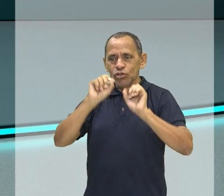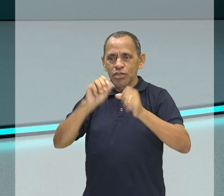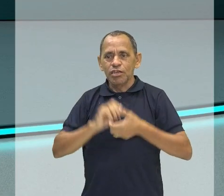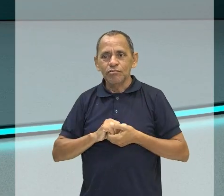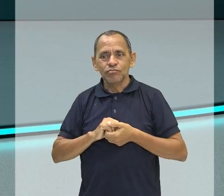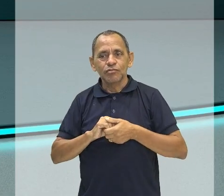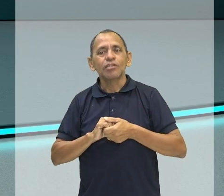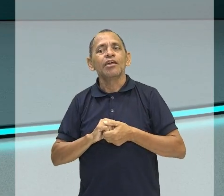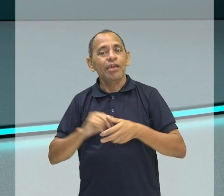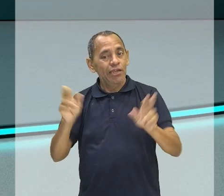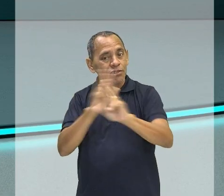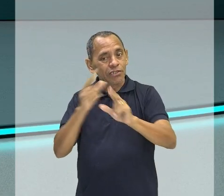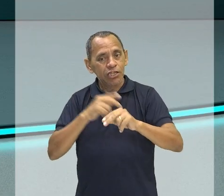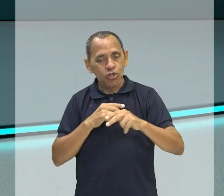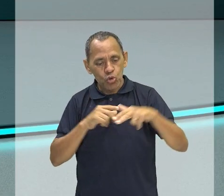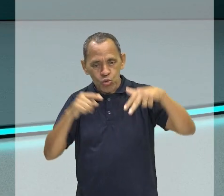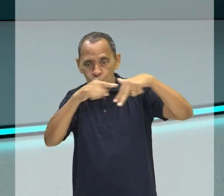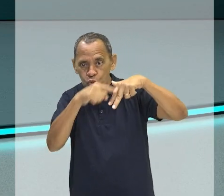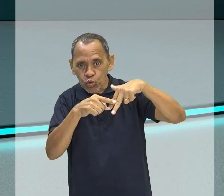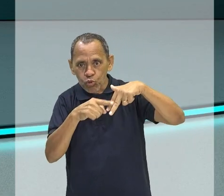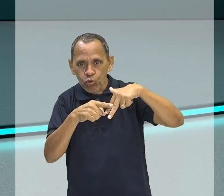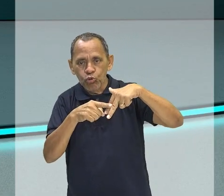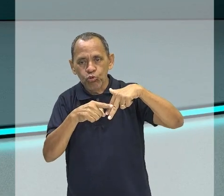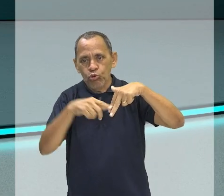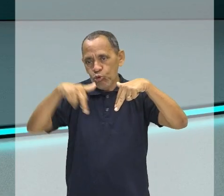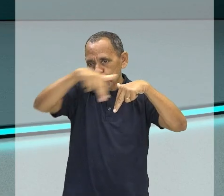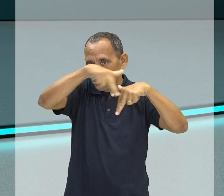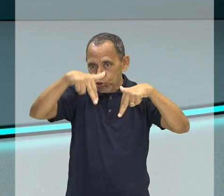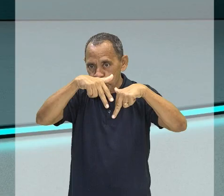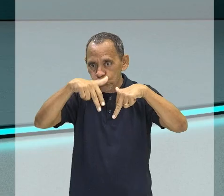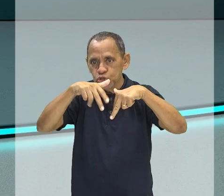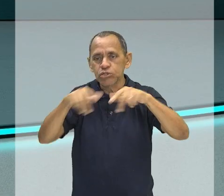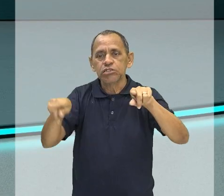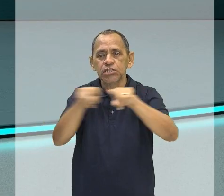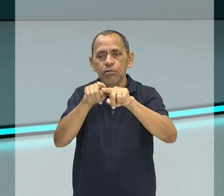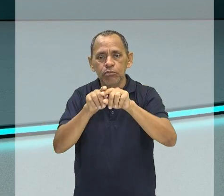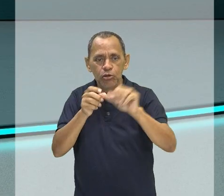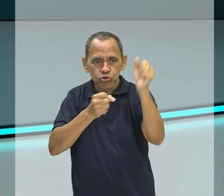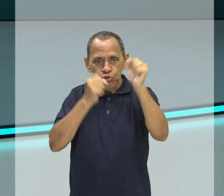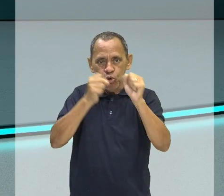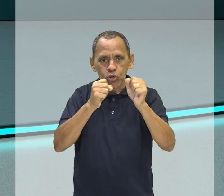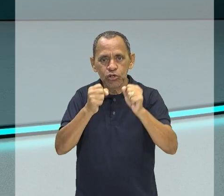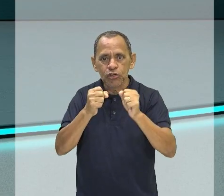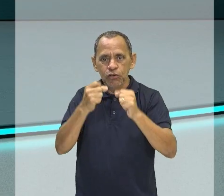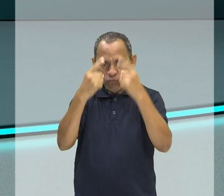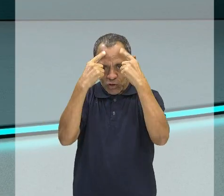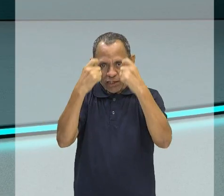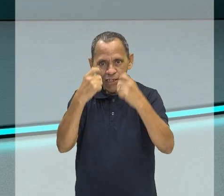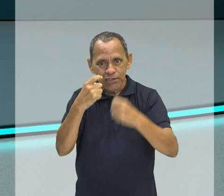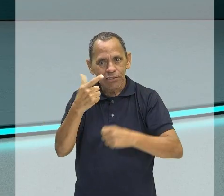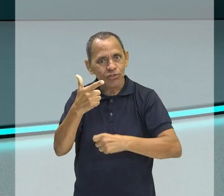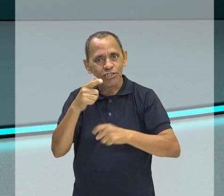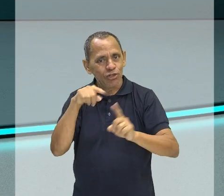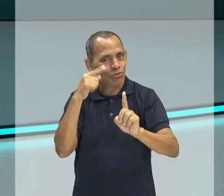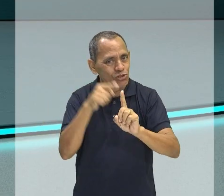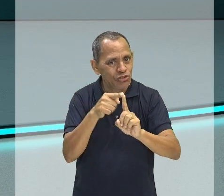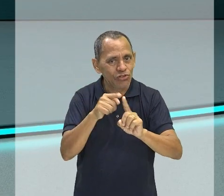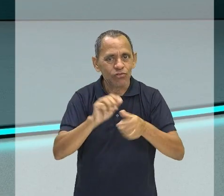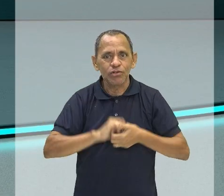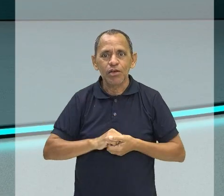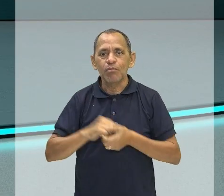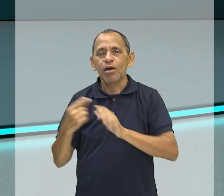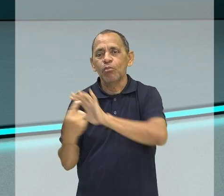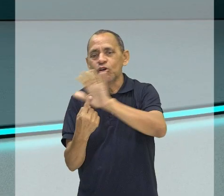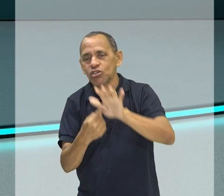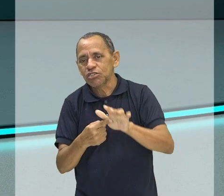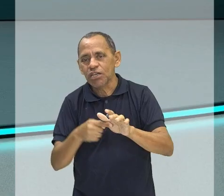e socos e que o objetivo não é machucar o oponente, e sim demonstrar aí todas